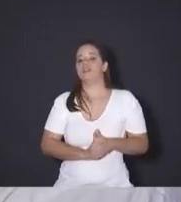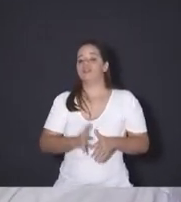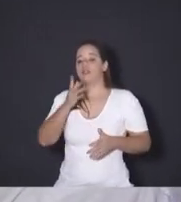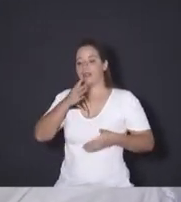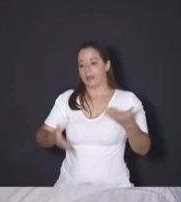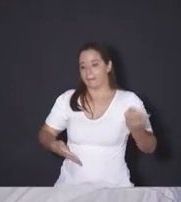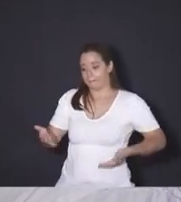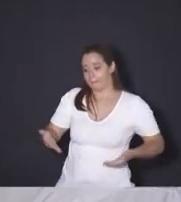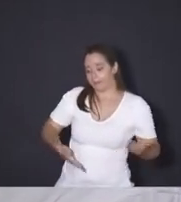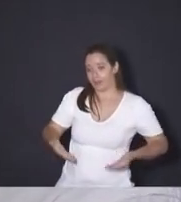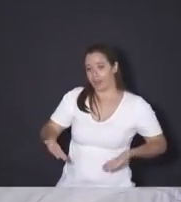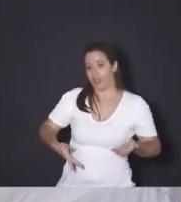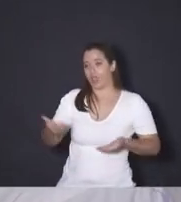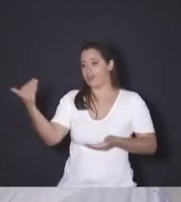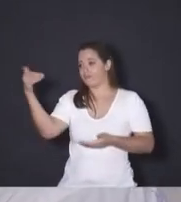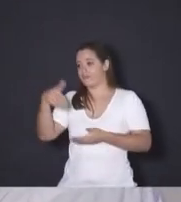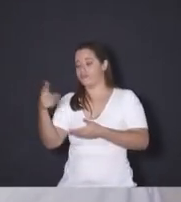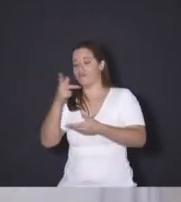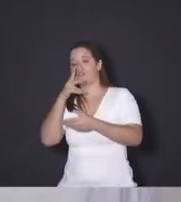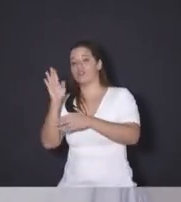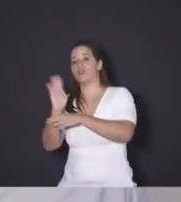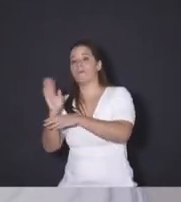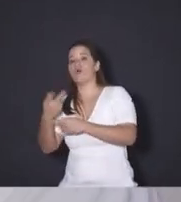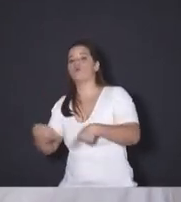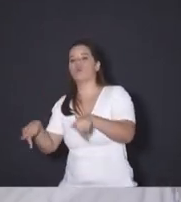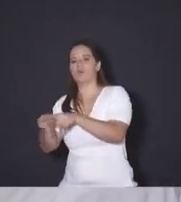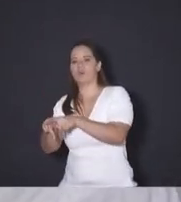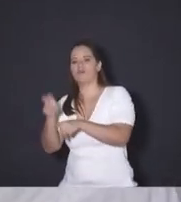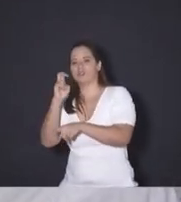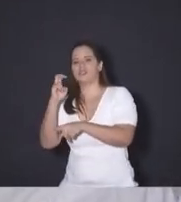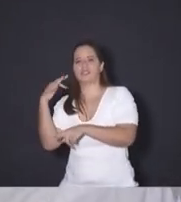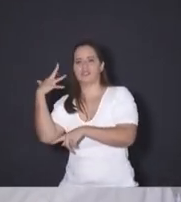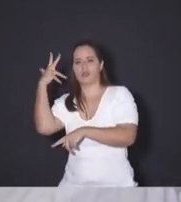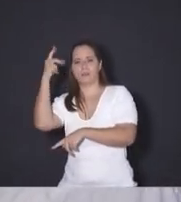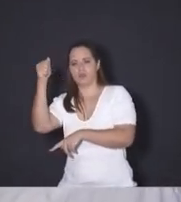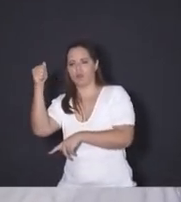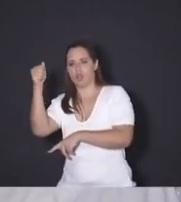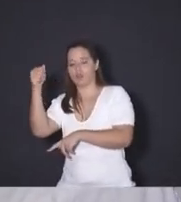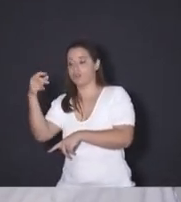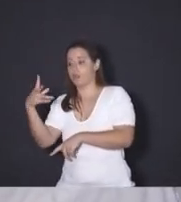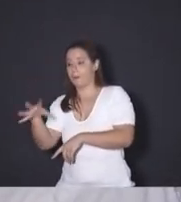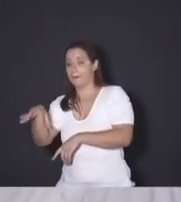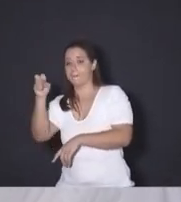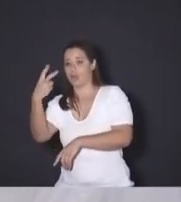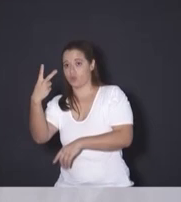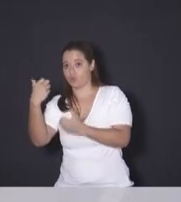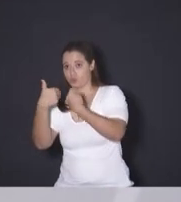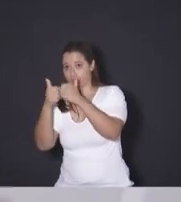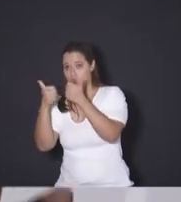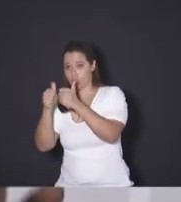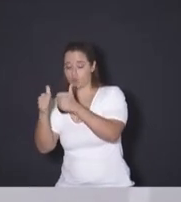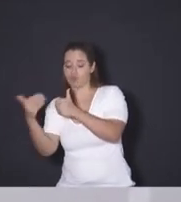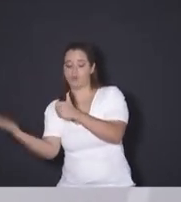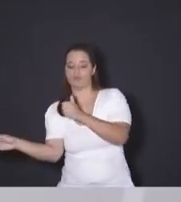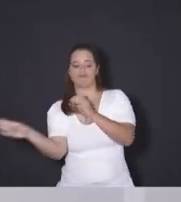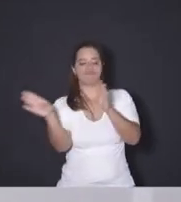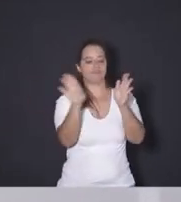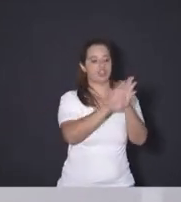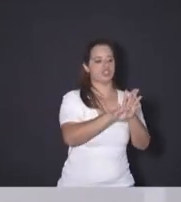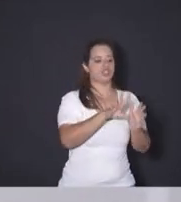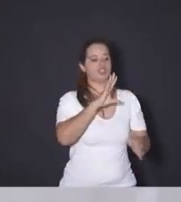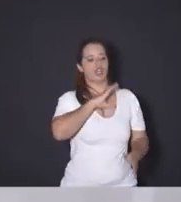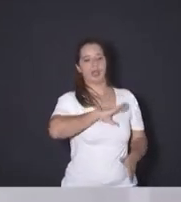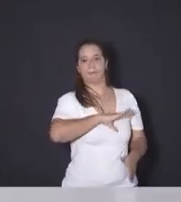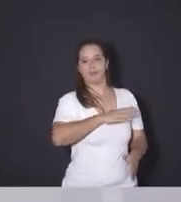empregada doméstica que vem do bairro popular elas as 5 horas da manhã pega dois ônibus para chegar até a pituba